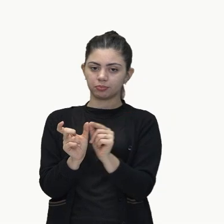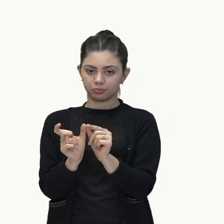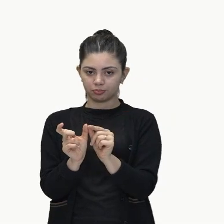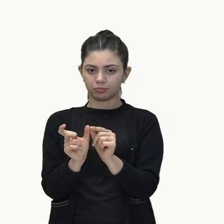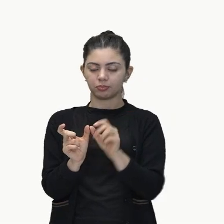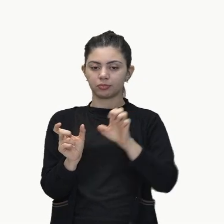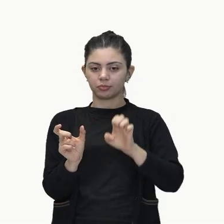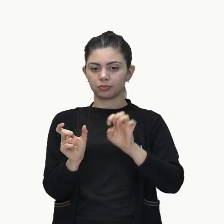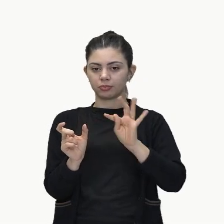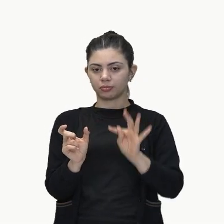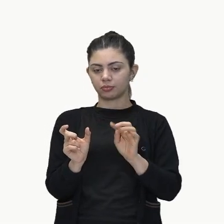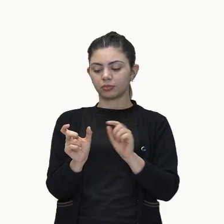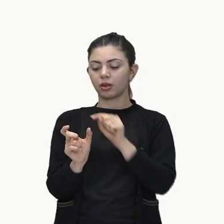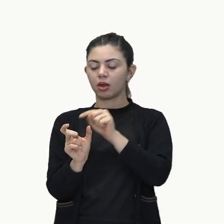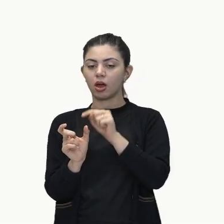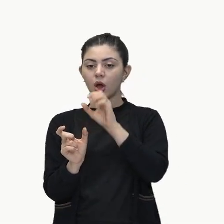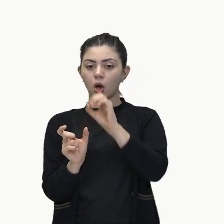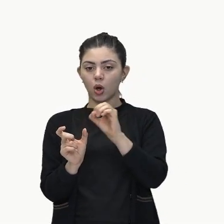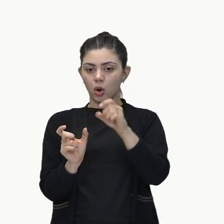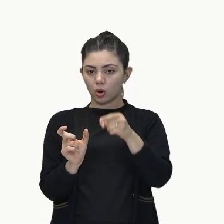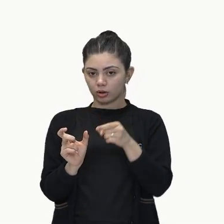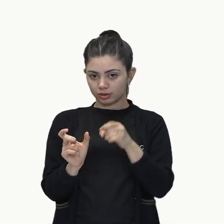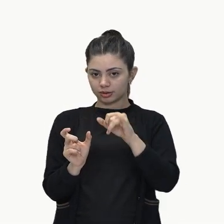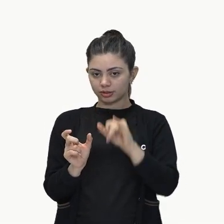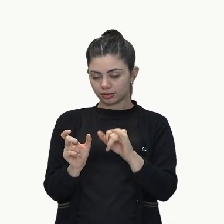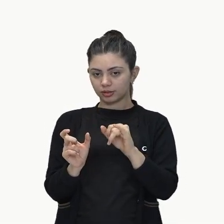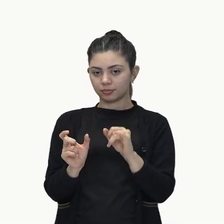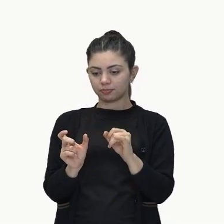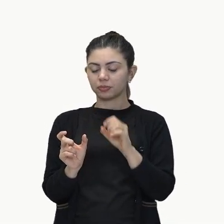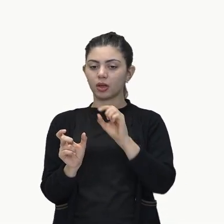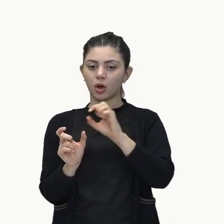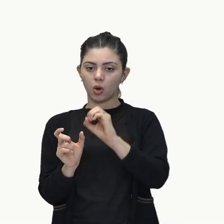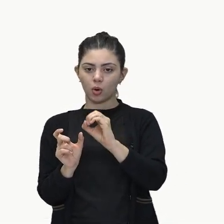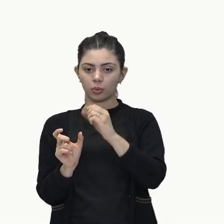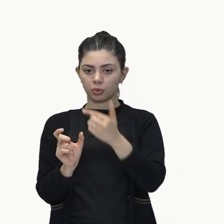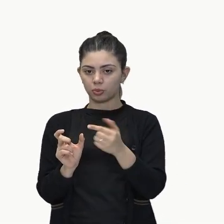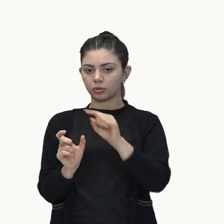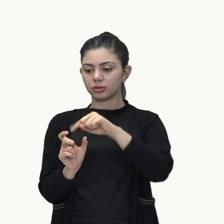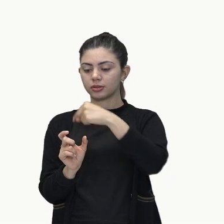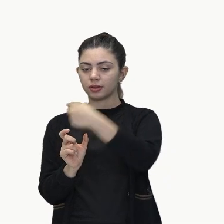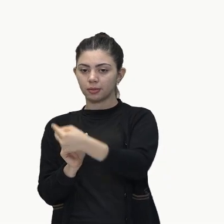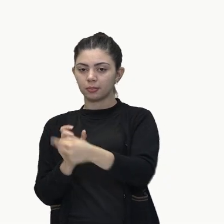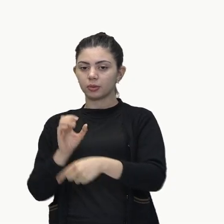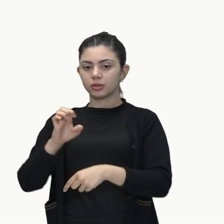et, mais a palavra oxi e o nome do outro, do hidrocarboneto,